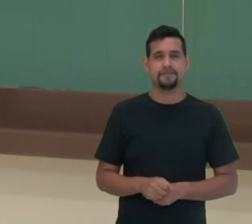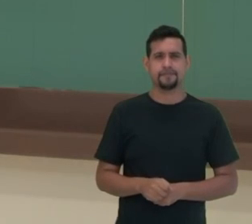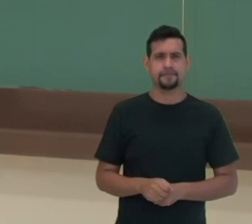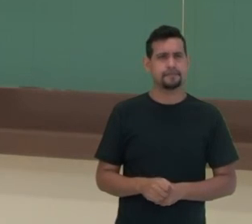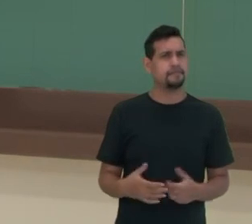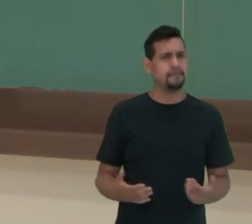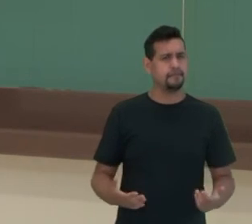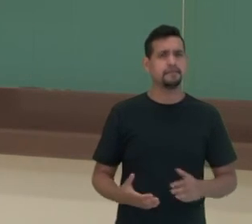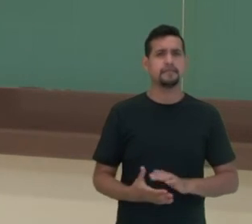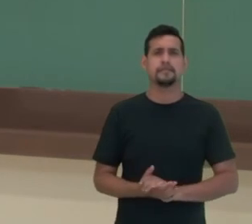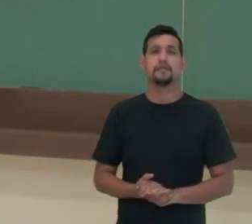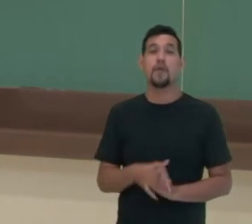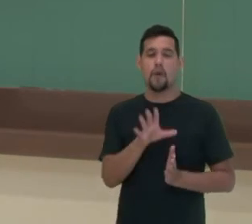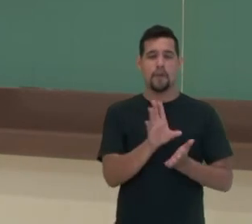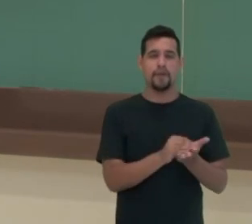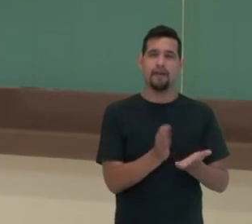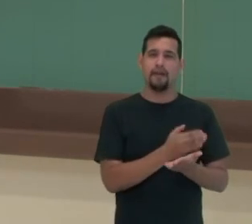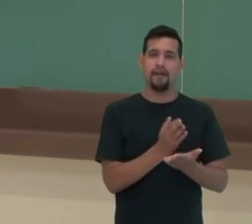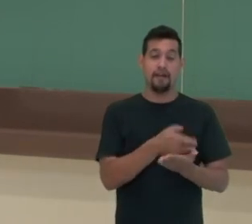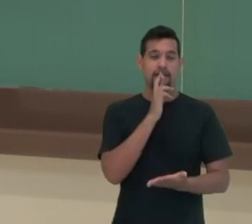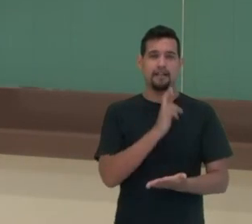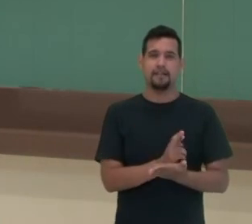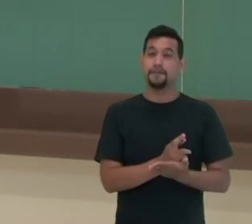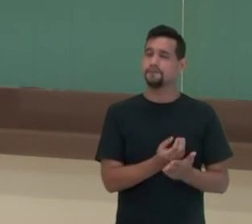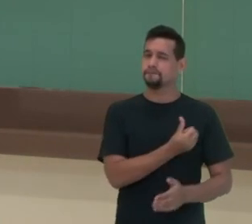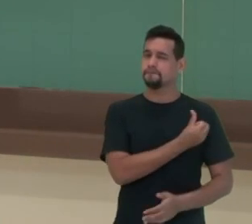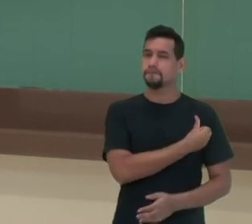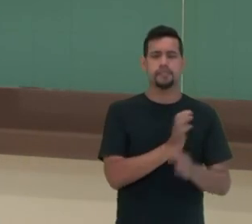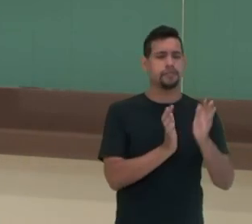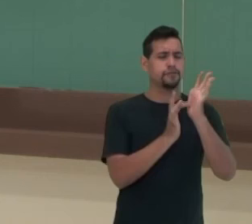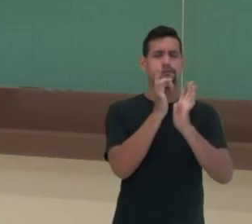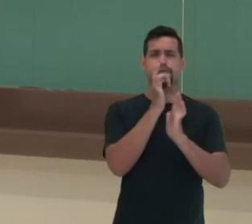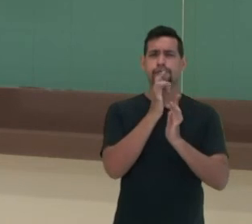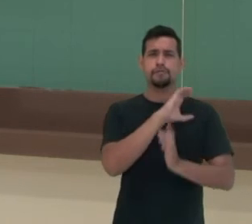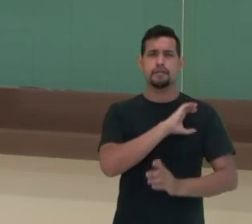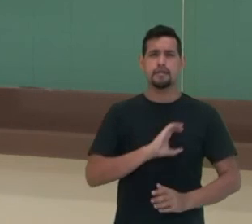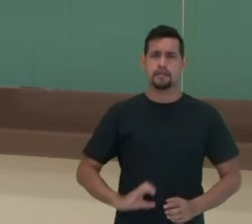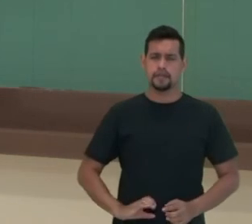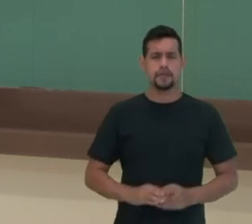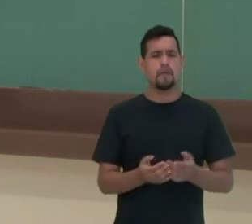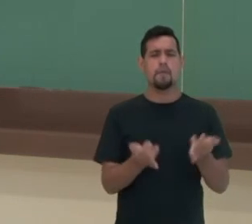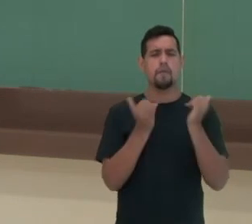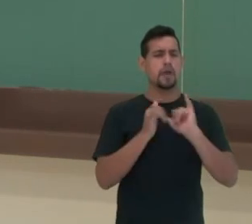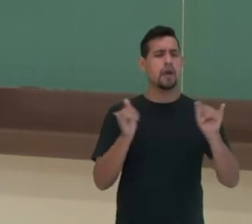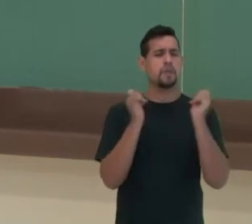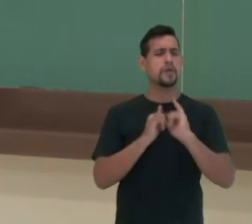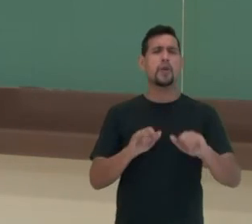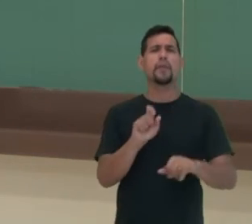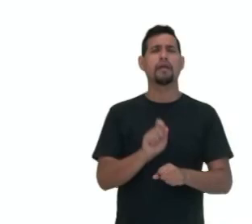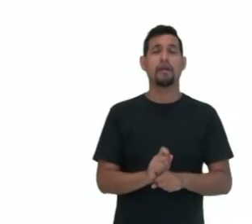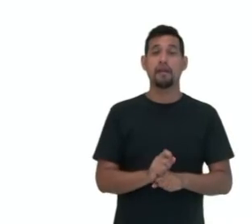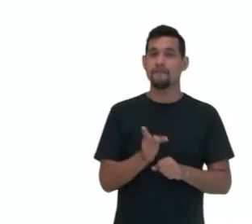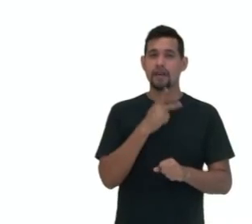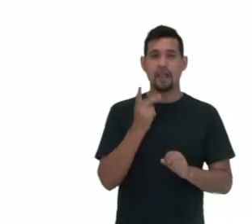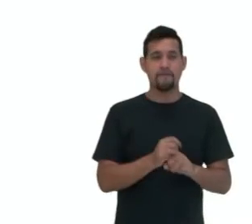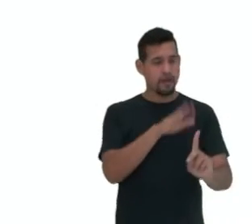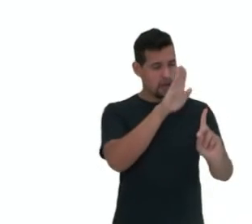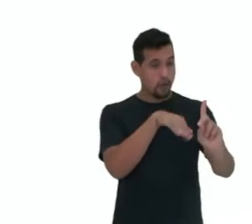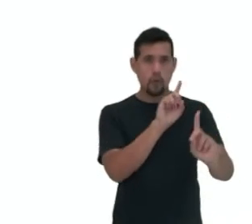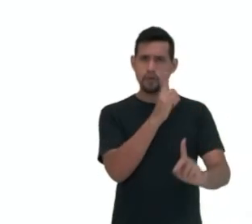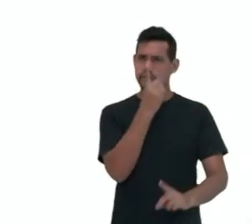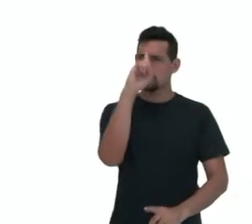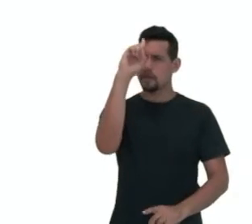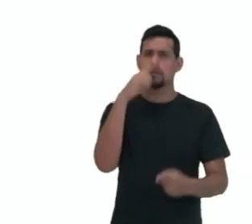Vamos lá? Copie seu caderno e responda, galerinha, em sexto ano. Jesus Cristo, em suas pregações, propunha adoração a um só Deus, o